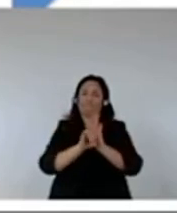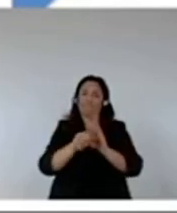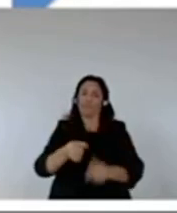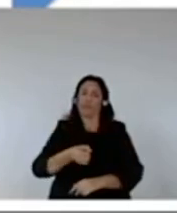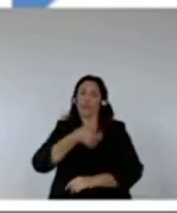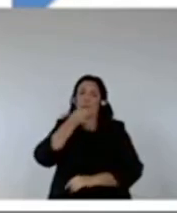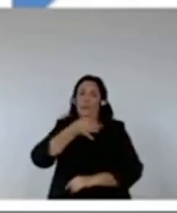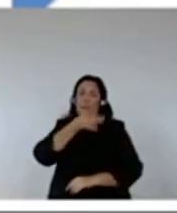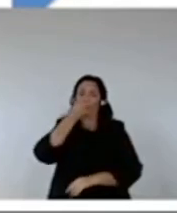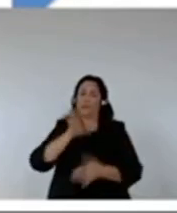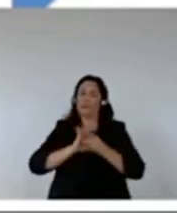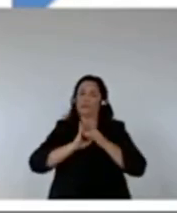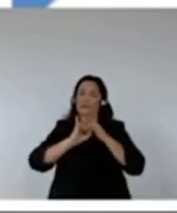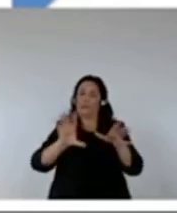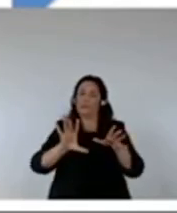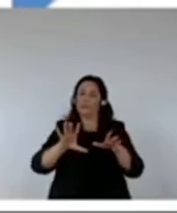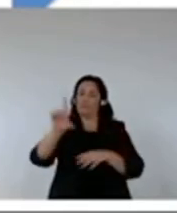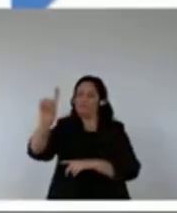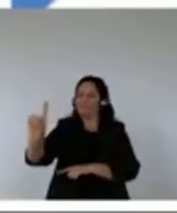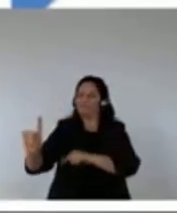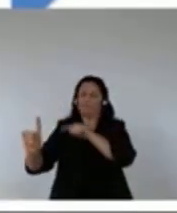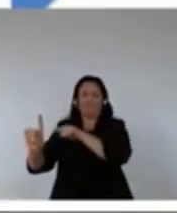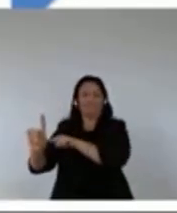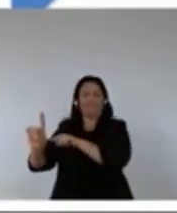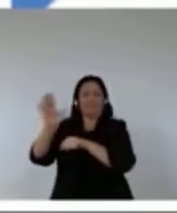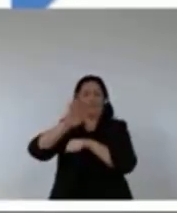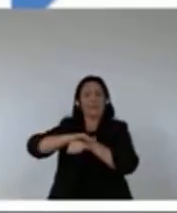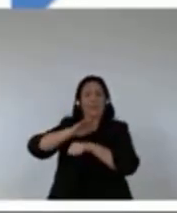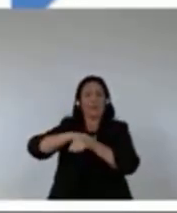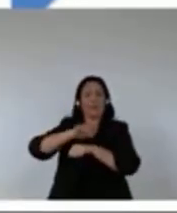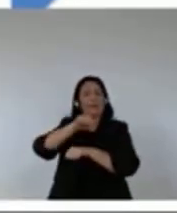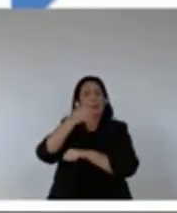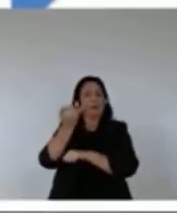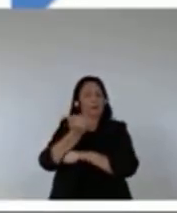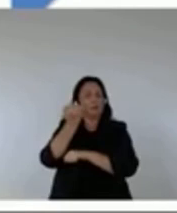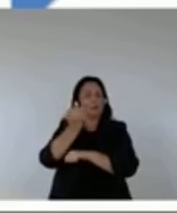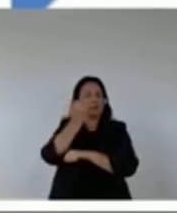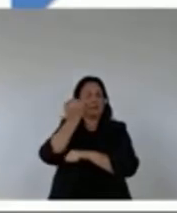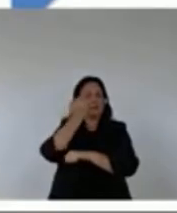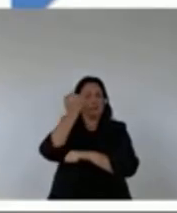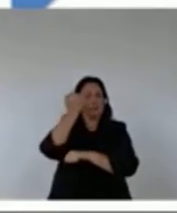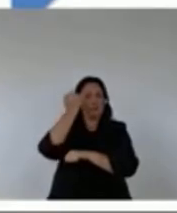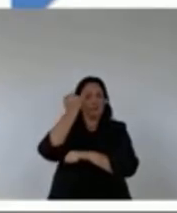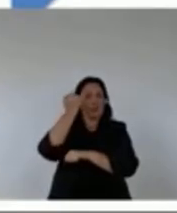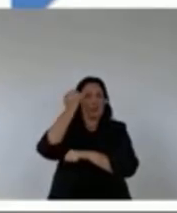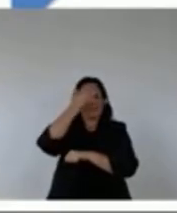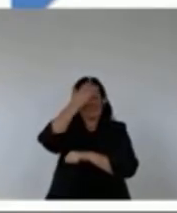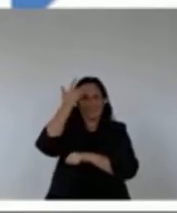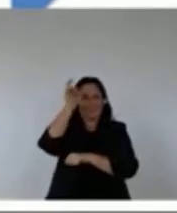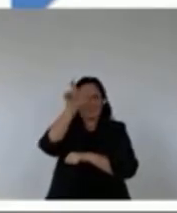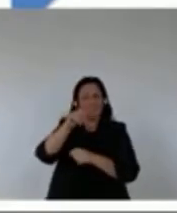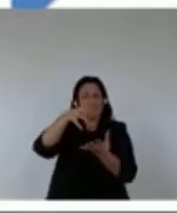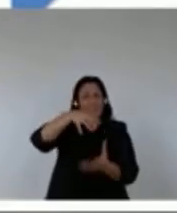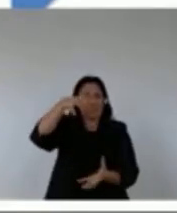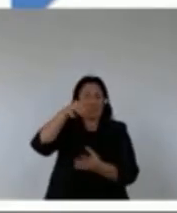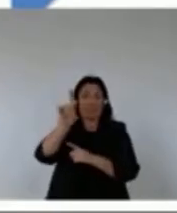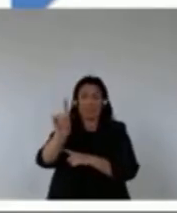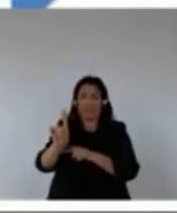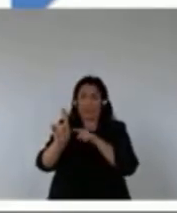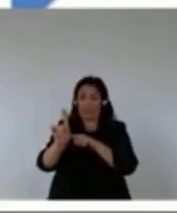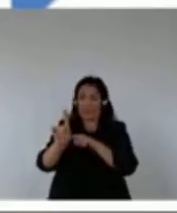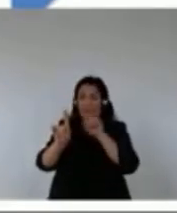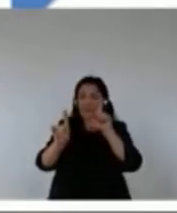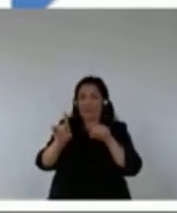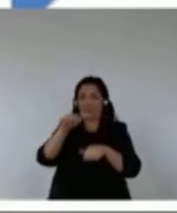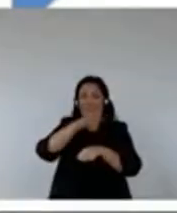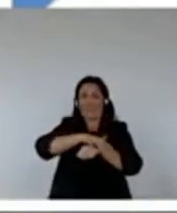questão do direito à autonomia parece que a gente reconheceu que é importante para esses indivíduos, tá certo? O direito à autonomia.